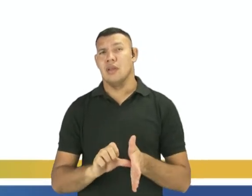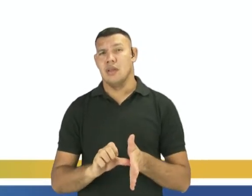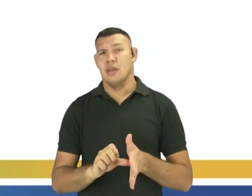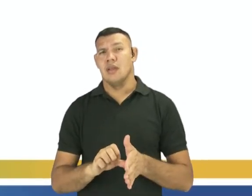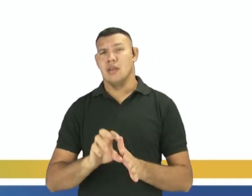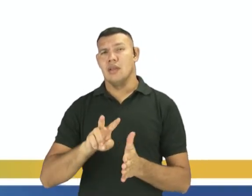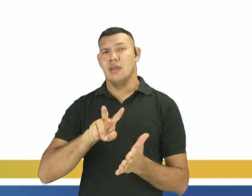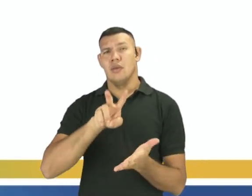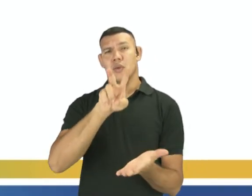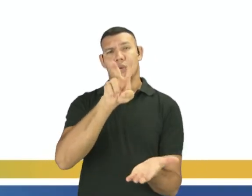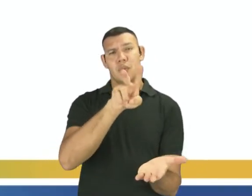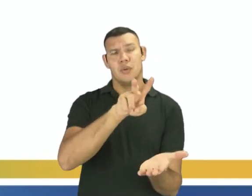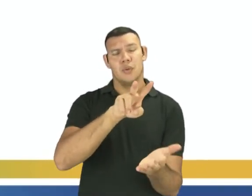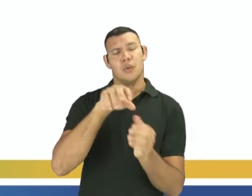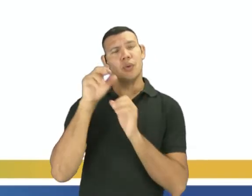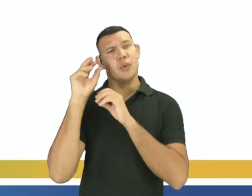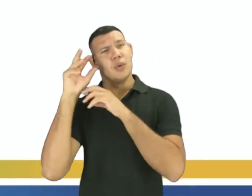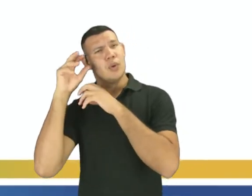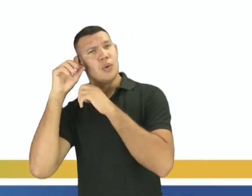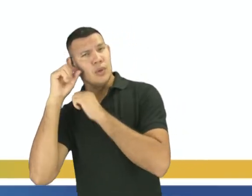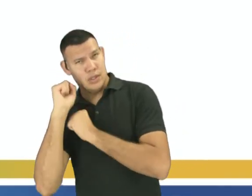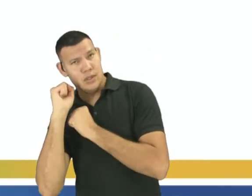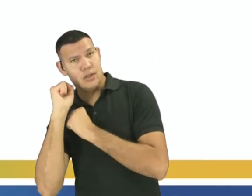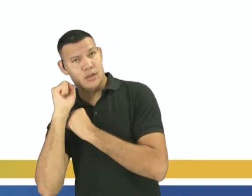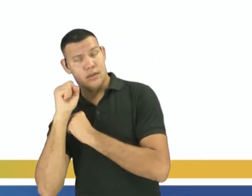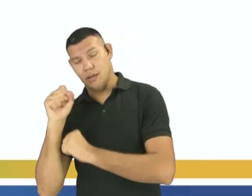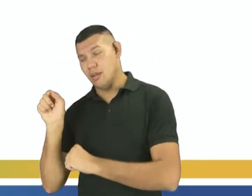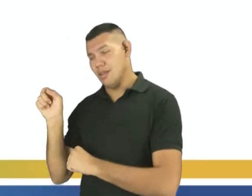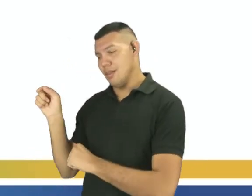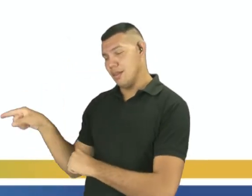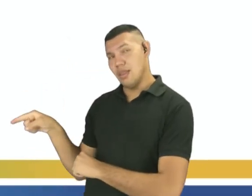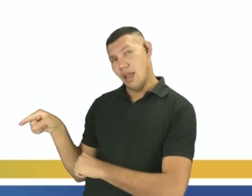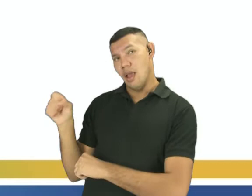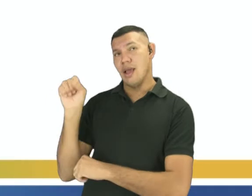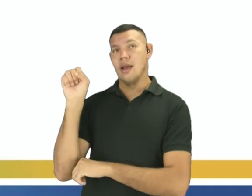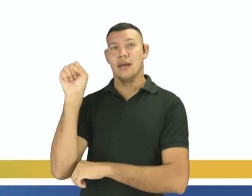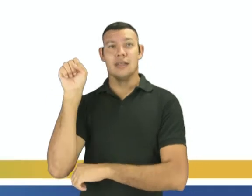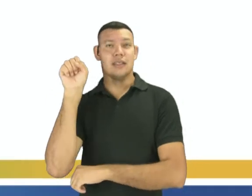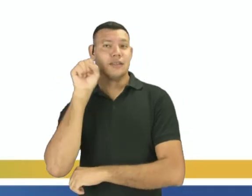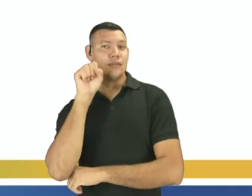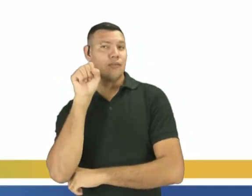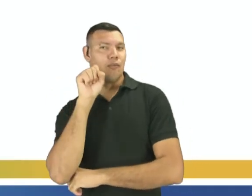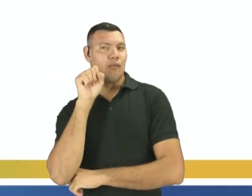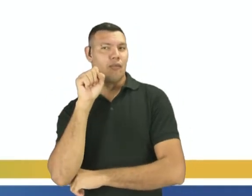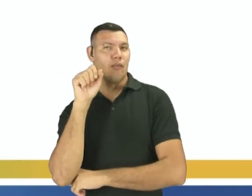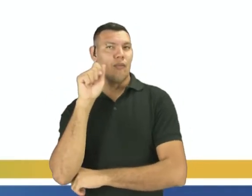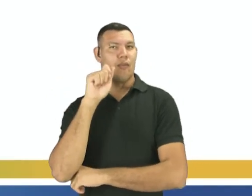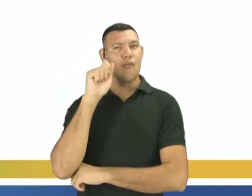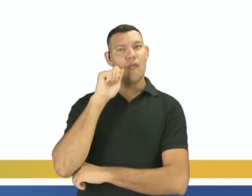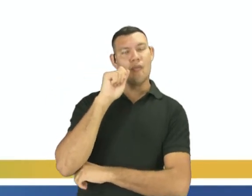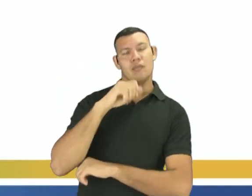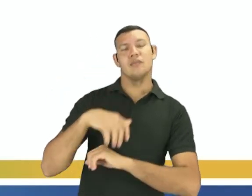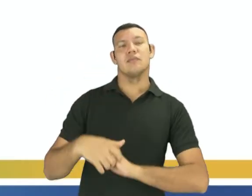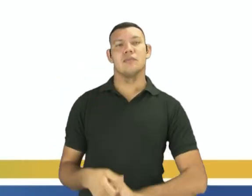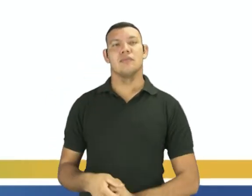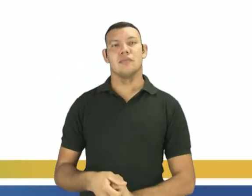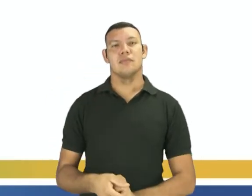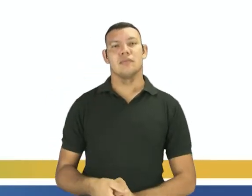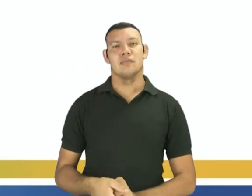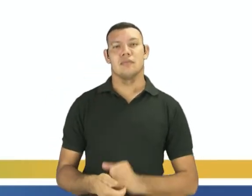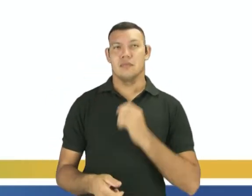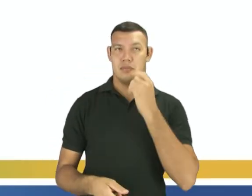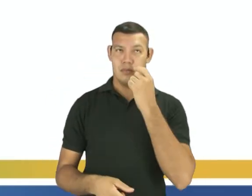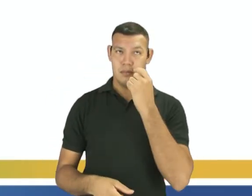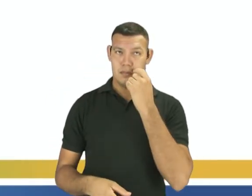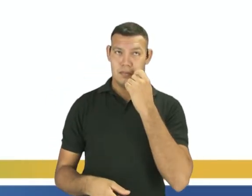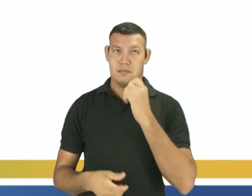ele tem o I, W-H-E, corrijam aí, tá? É he. É she, aliás, no lugar do W é um S, tá bom? She brushed her teeth.